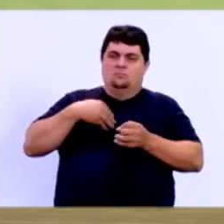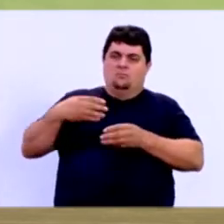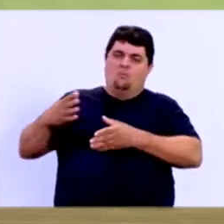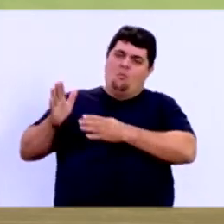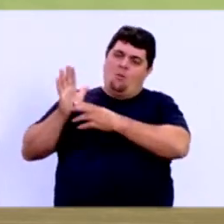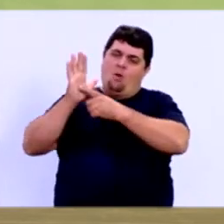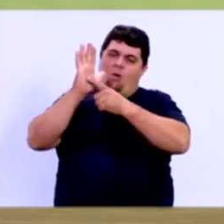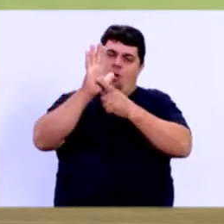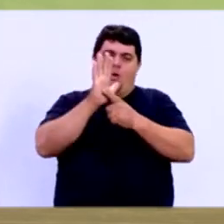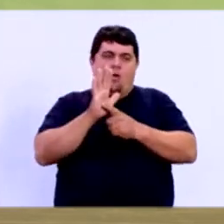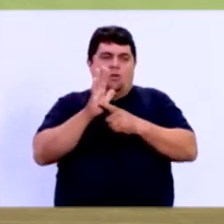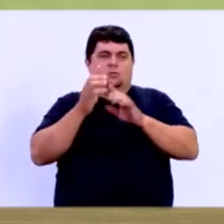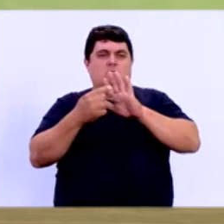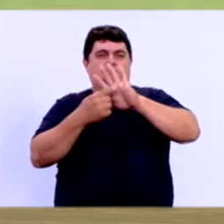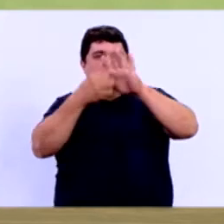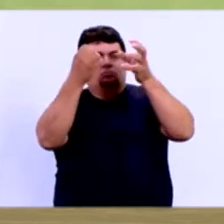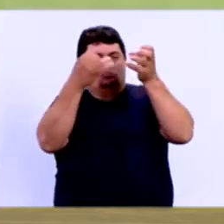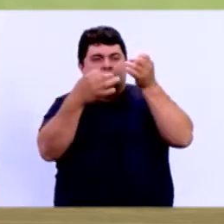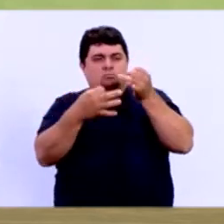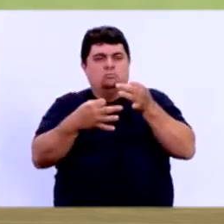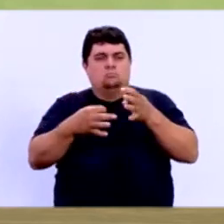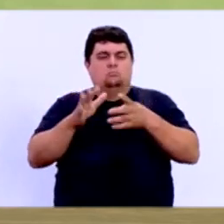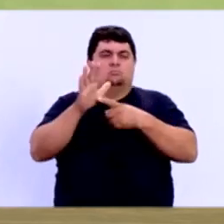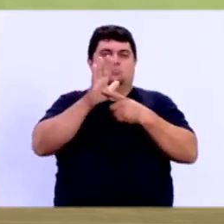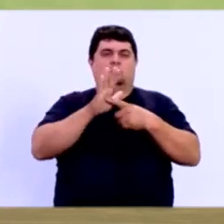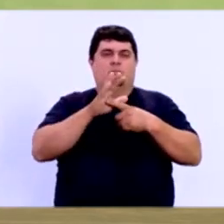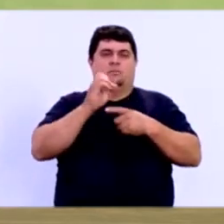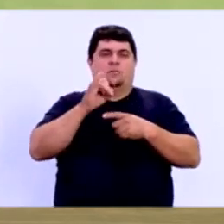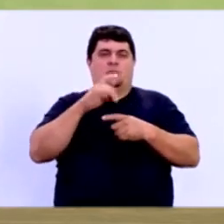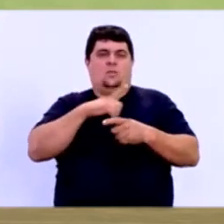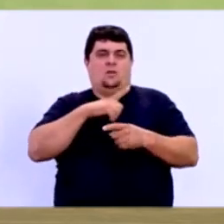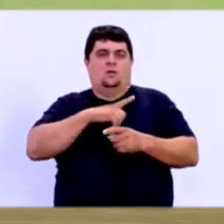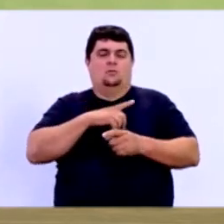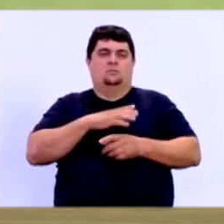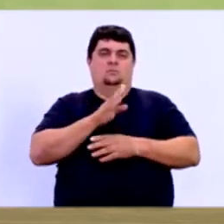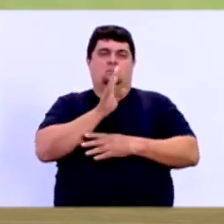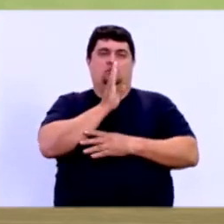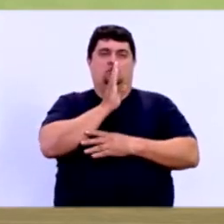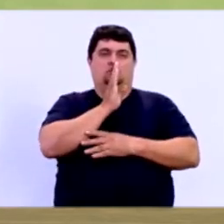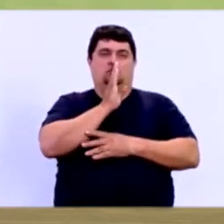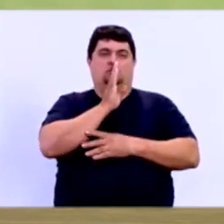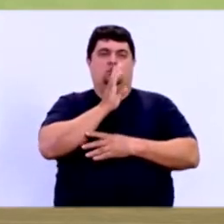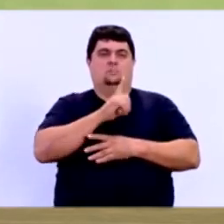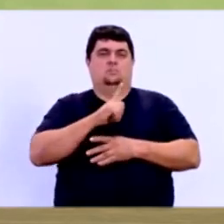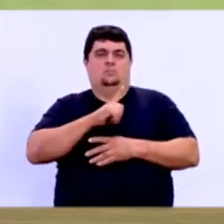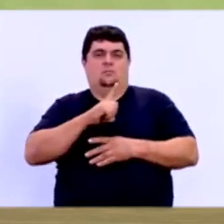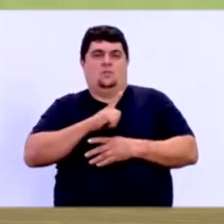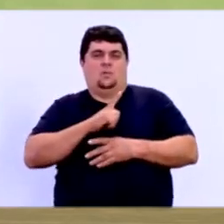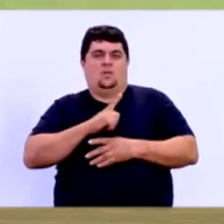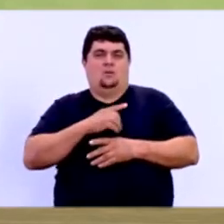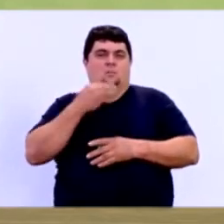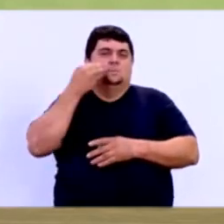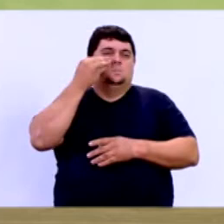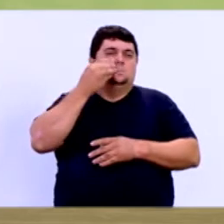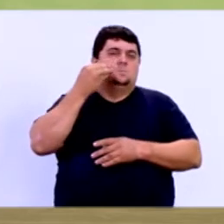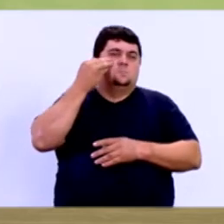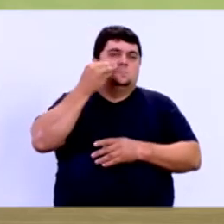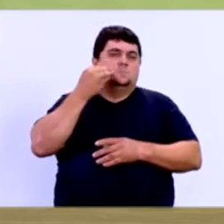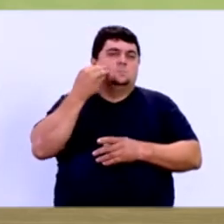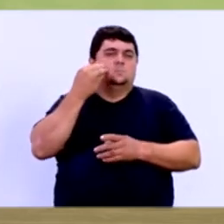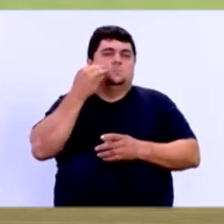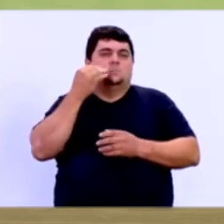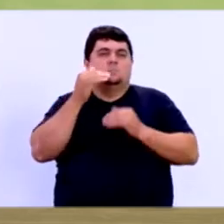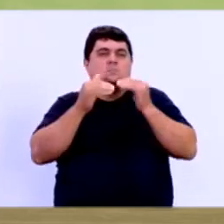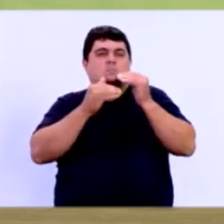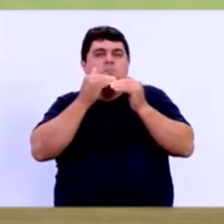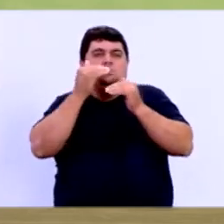começa a fazer uma exposição do produto. Se é um cliente sinestésico, ele começa a valorizar a experiência que a pessoa vai ter ao